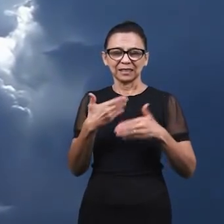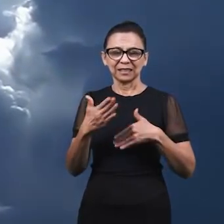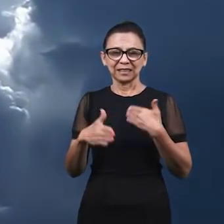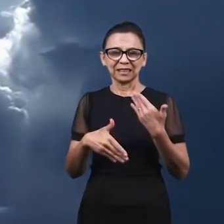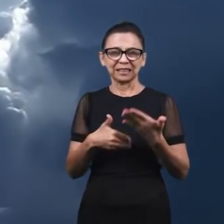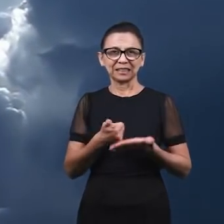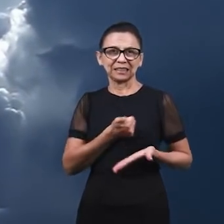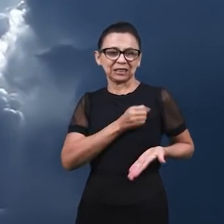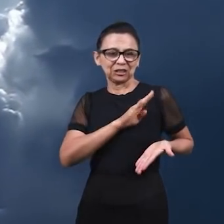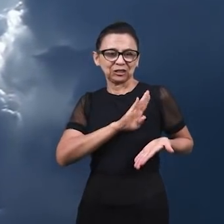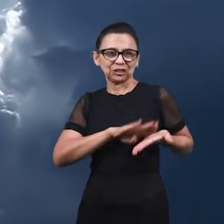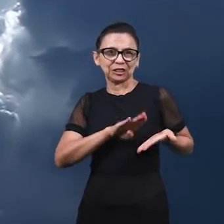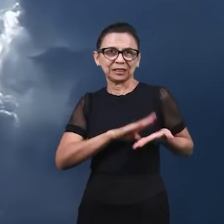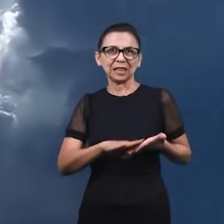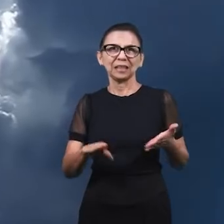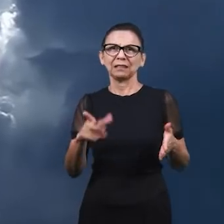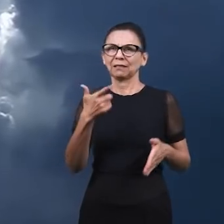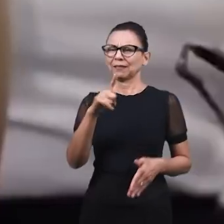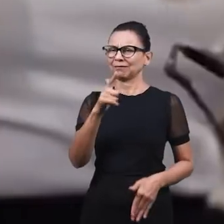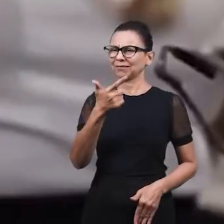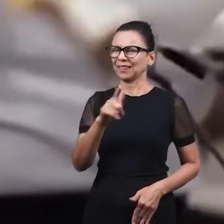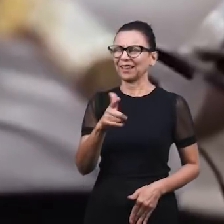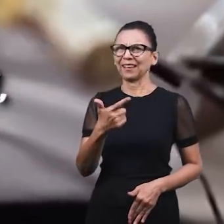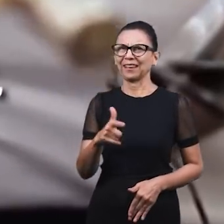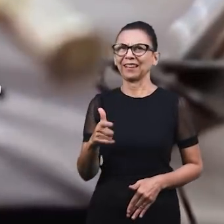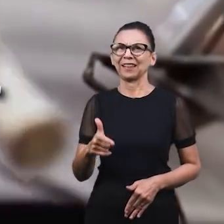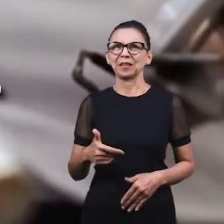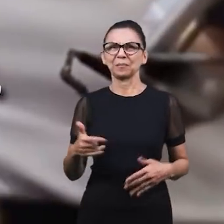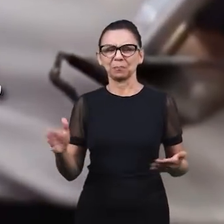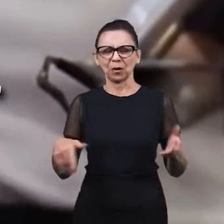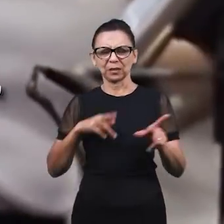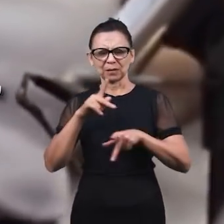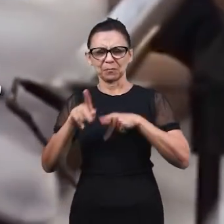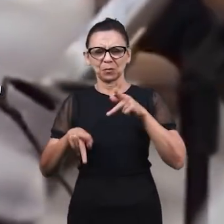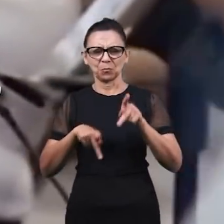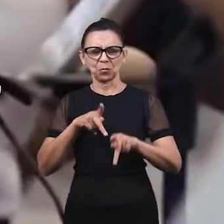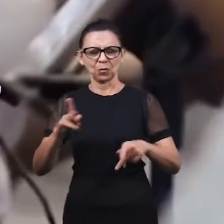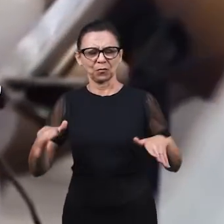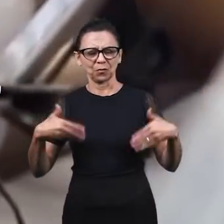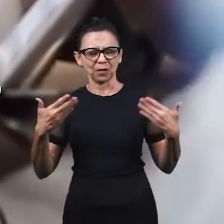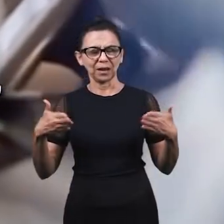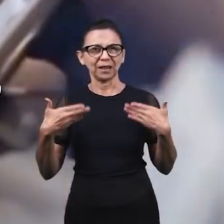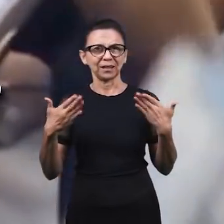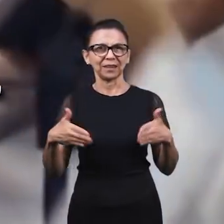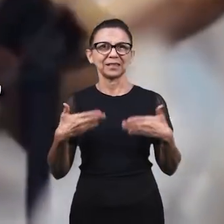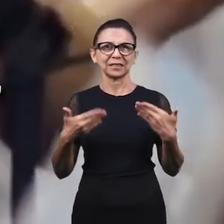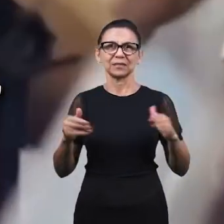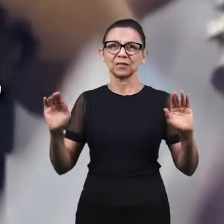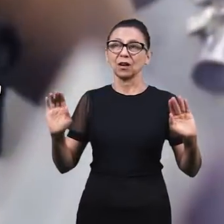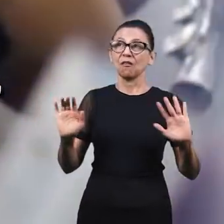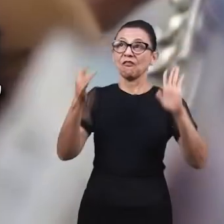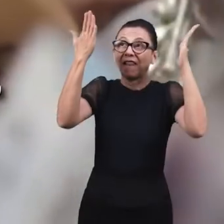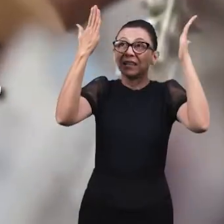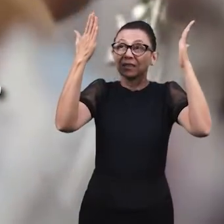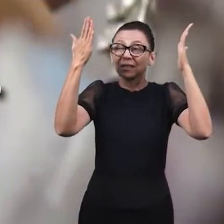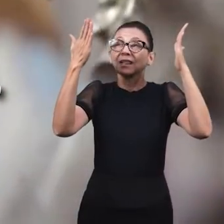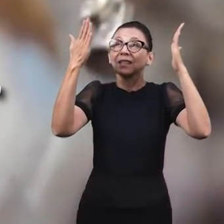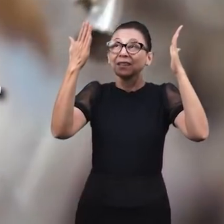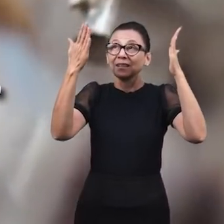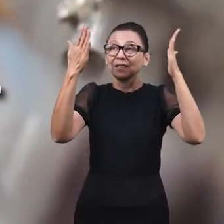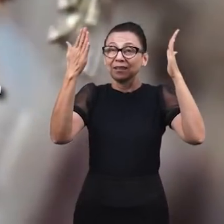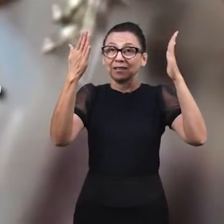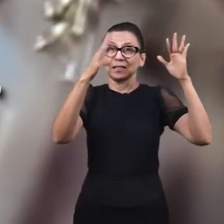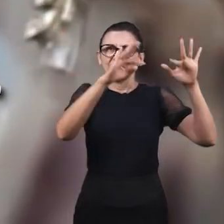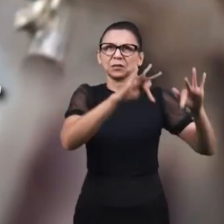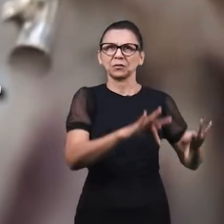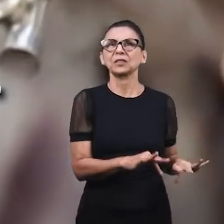meu coração. Canta, meu povo, alegra, meu povo, que a festa